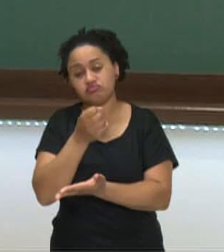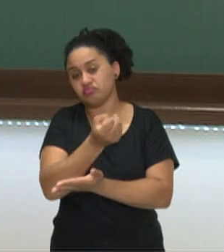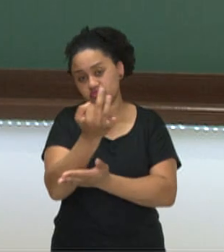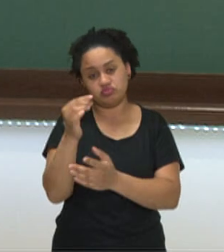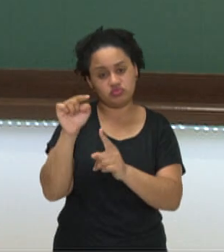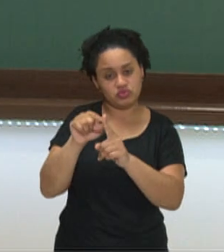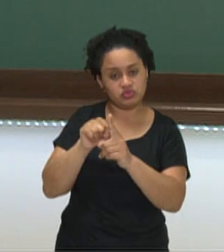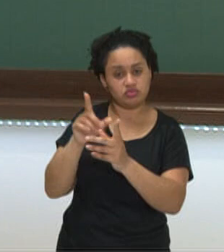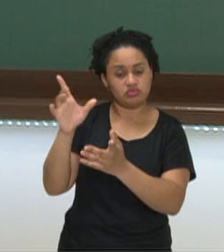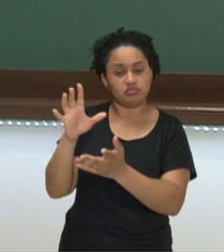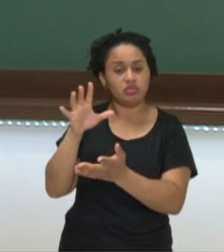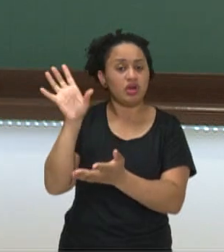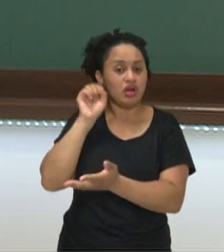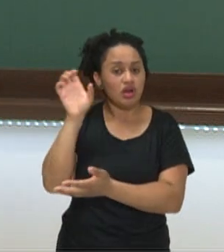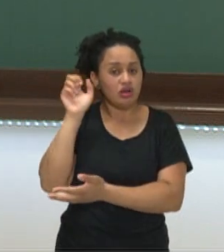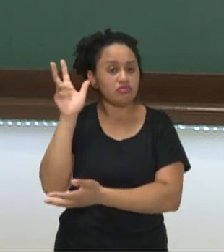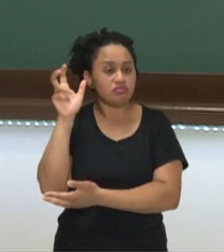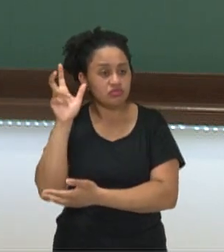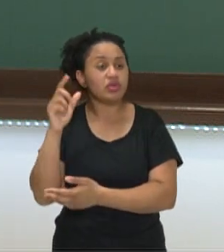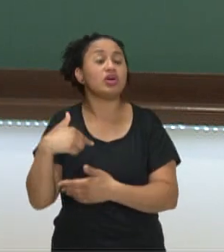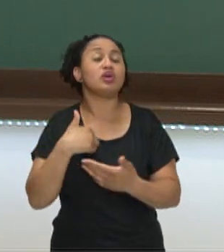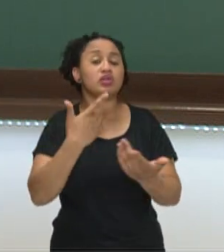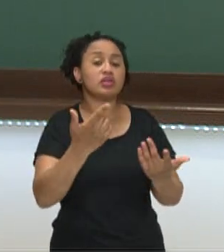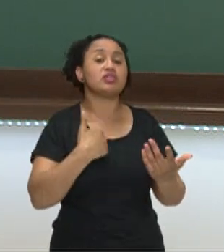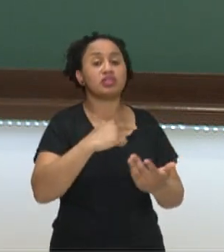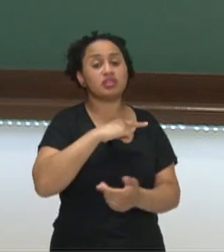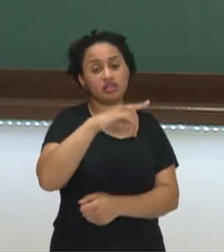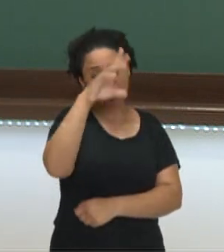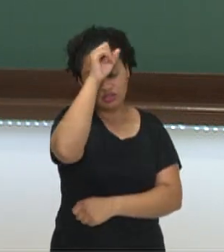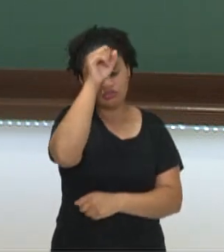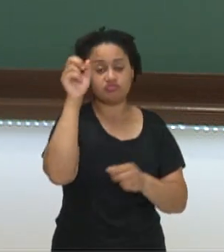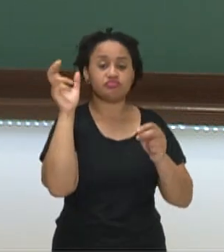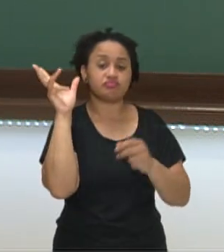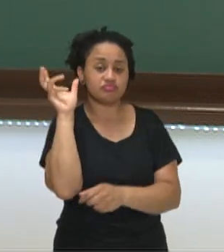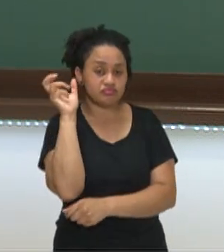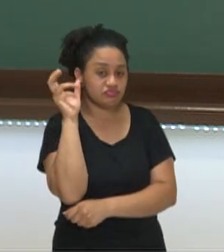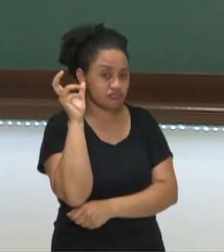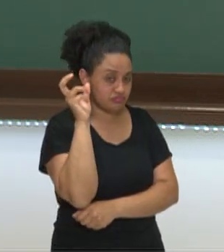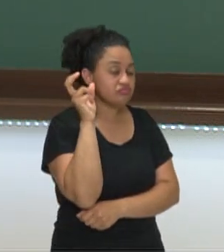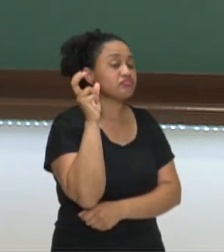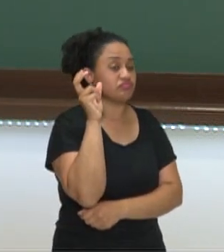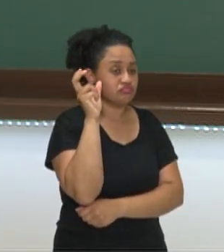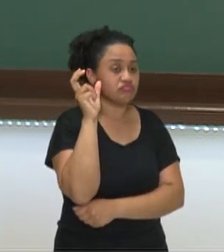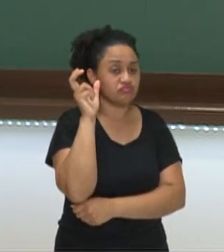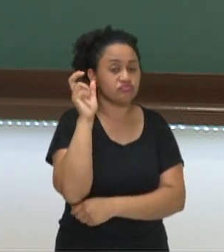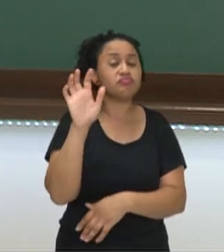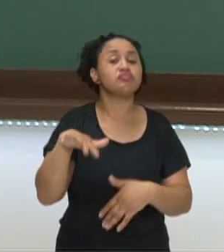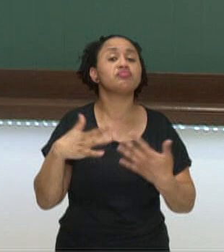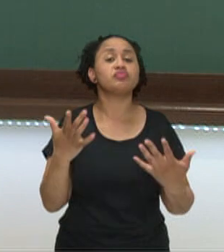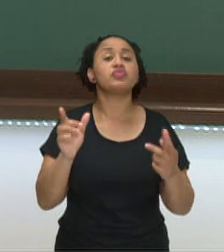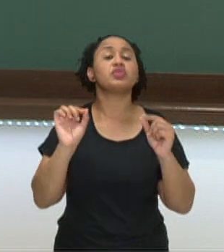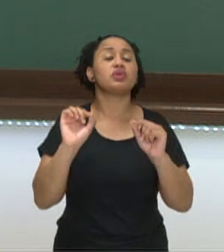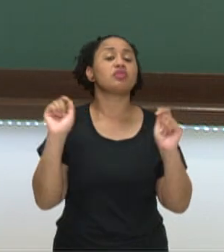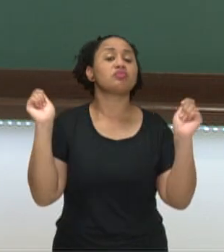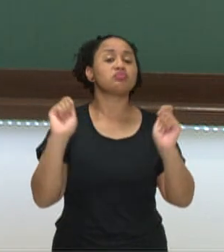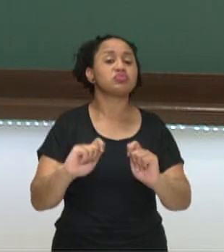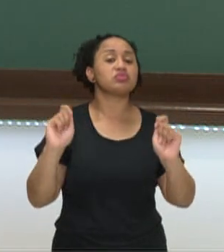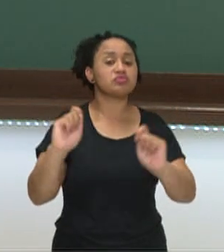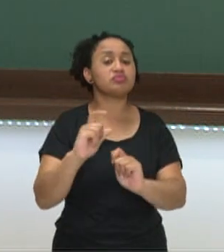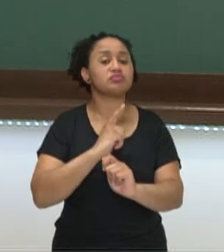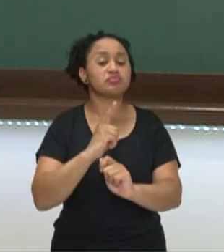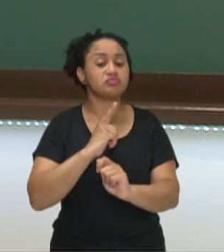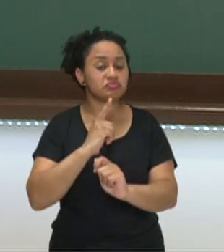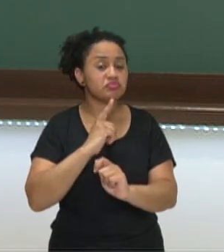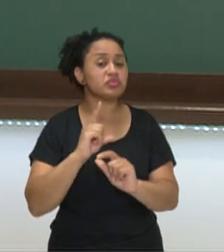né, textos aí em áudio, você tem uma aprendizagem auditiva, né? Então são aí possibilidades que a